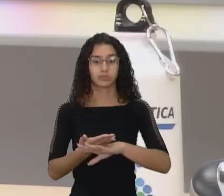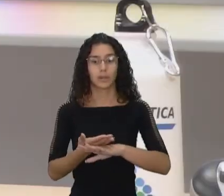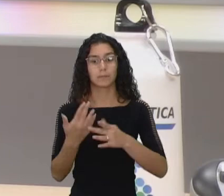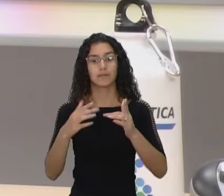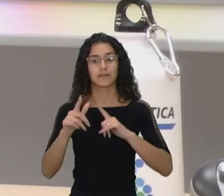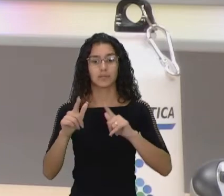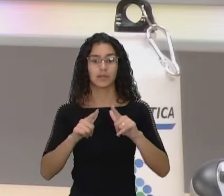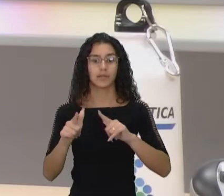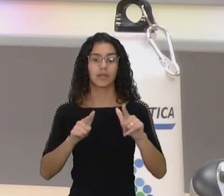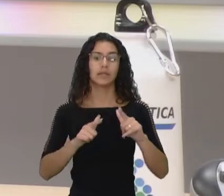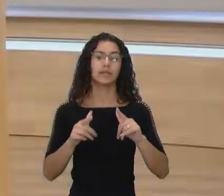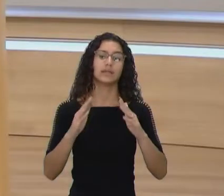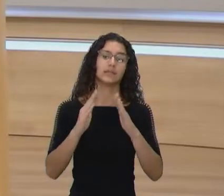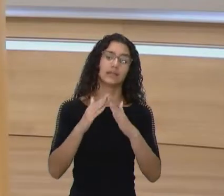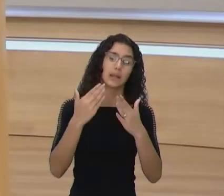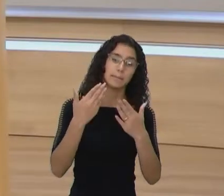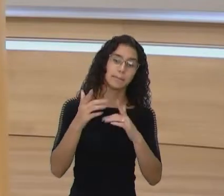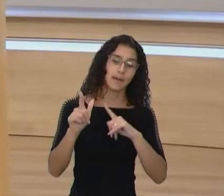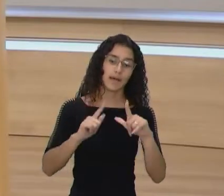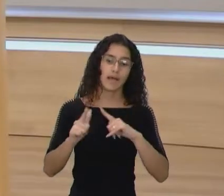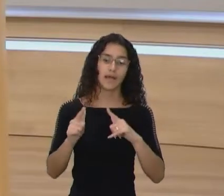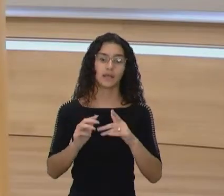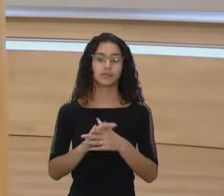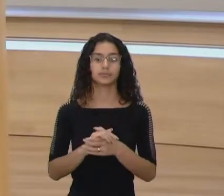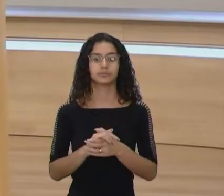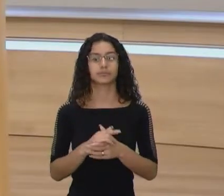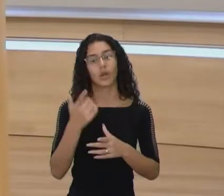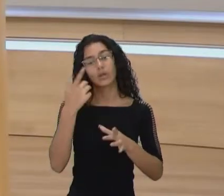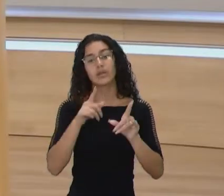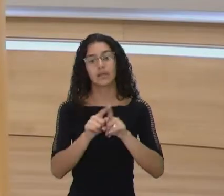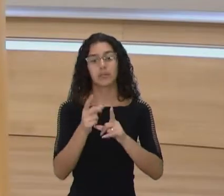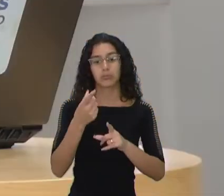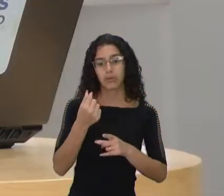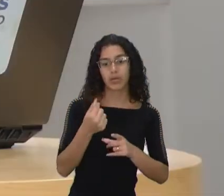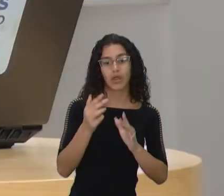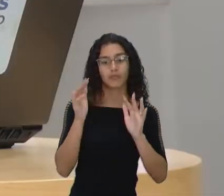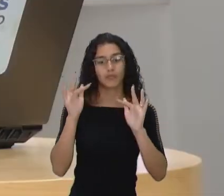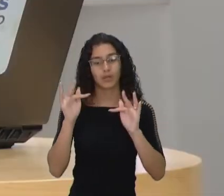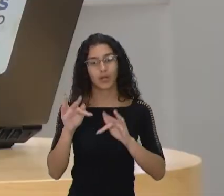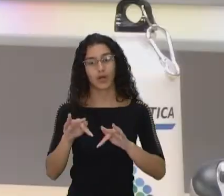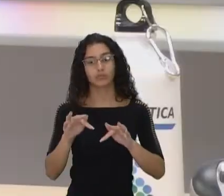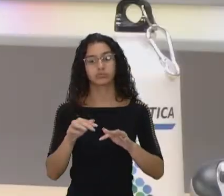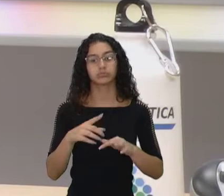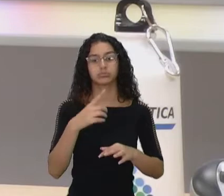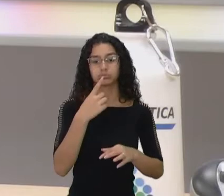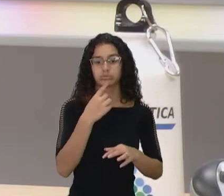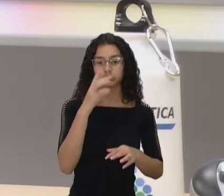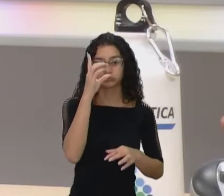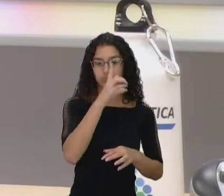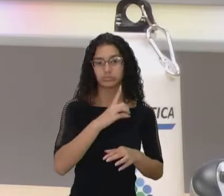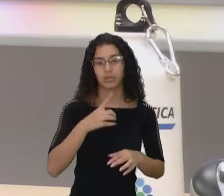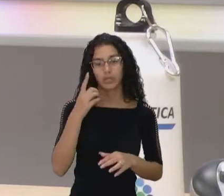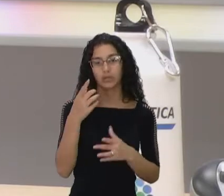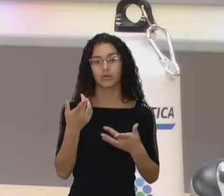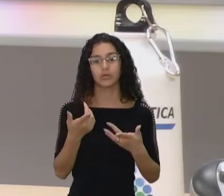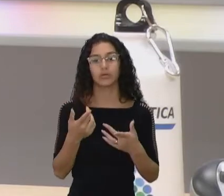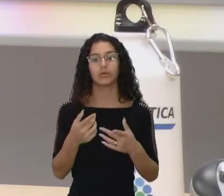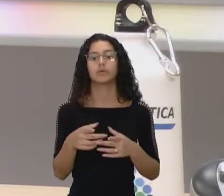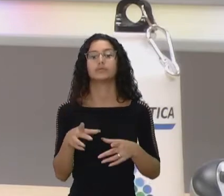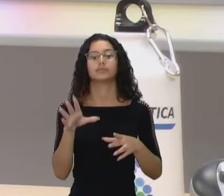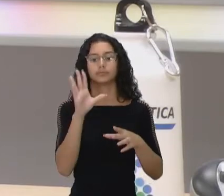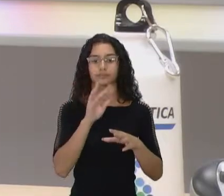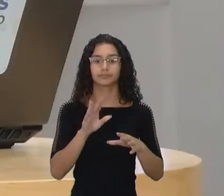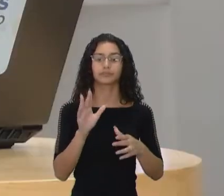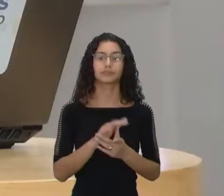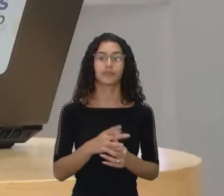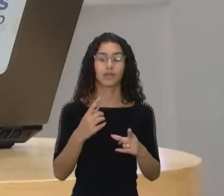também trabalha, mas também é aquela coisa que não... Né? Mais um freelance, mais uma graninha assim de final de semana. Então alguém deve te ajudar a pagar os gastos. Exato, eu contei também para eles